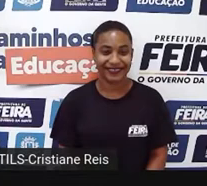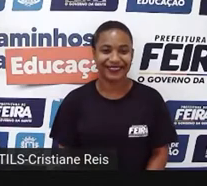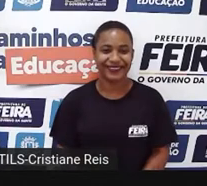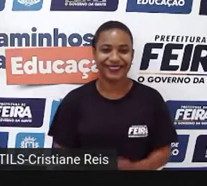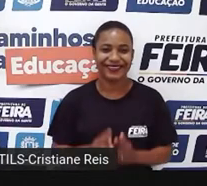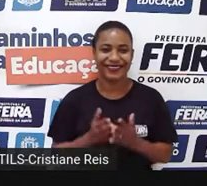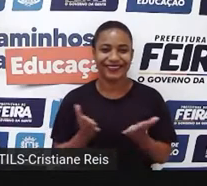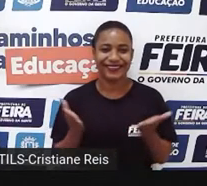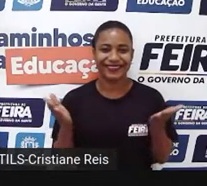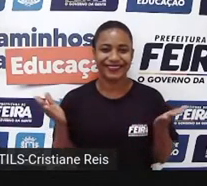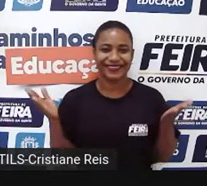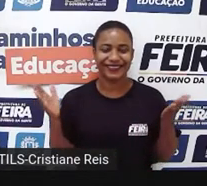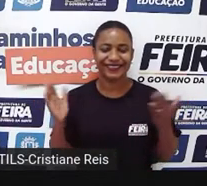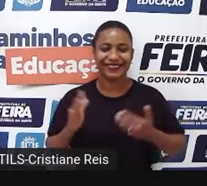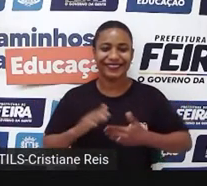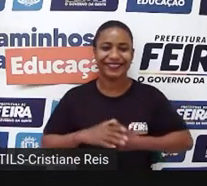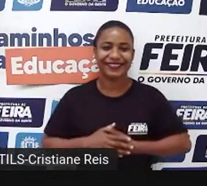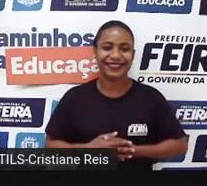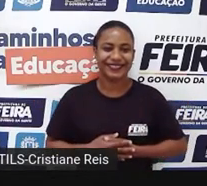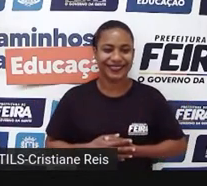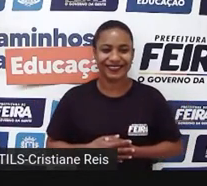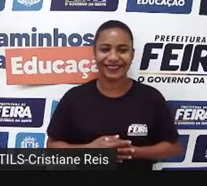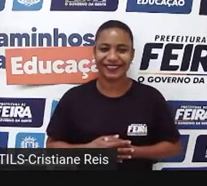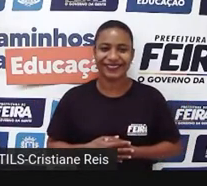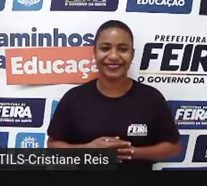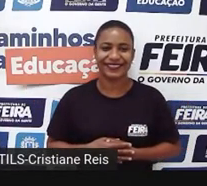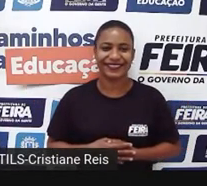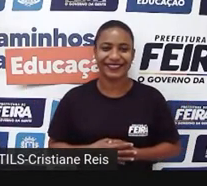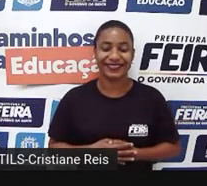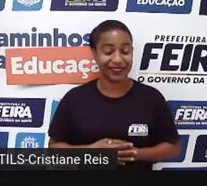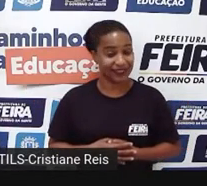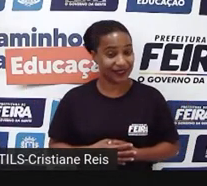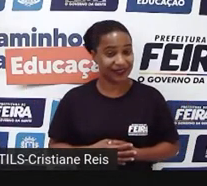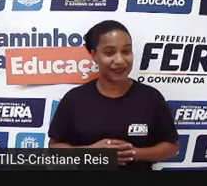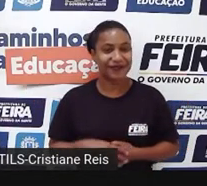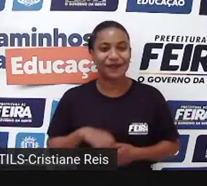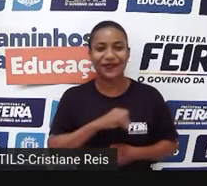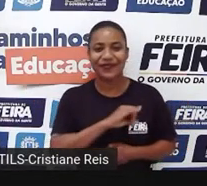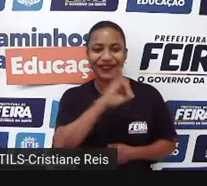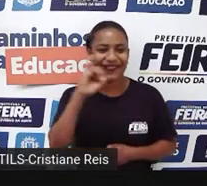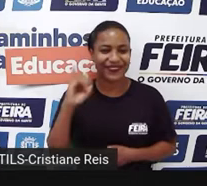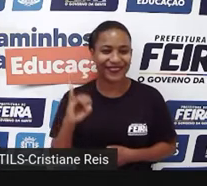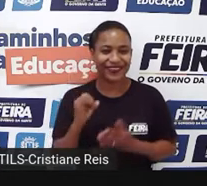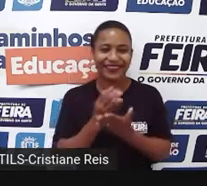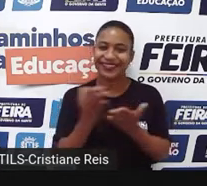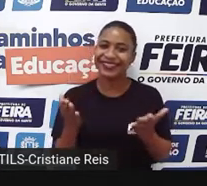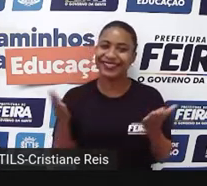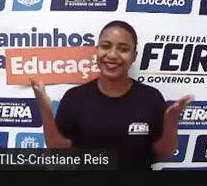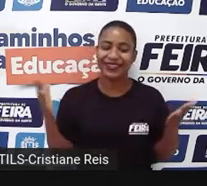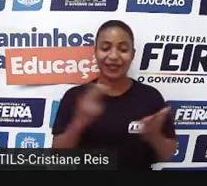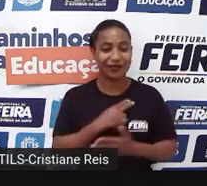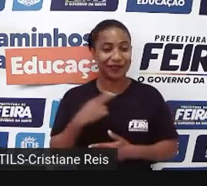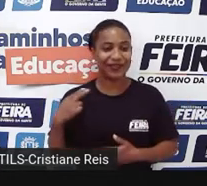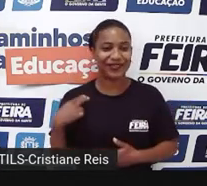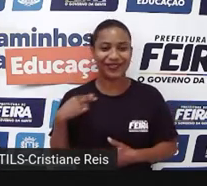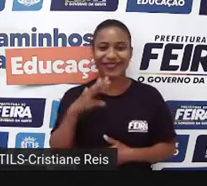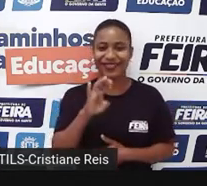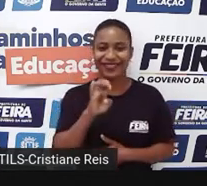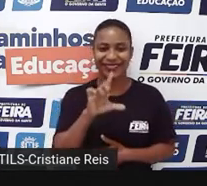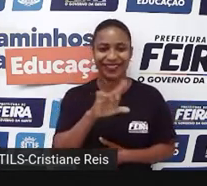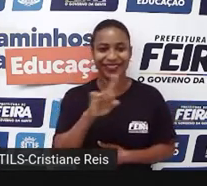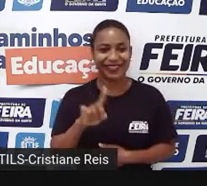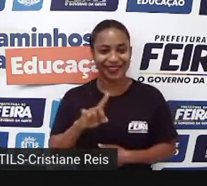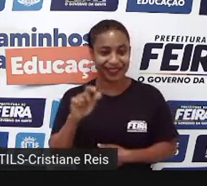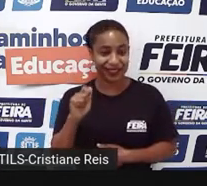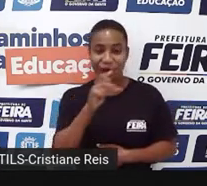Hi everyone, I'm Elsa Silva, I'm an English teacher. Olá pessoal, eu sou Elsa Silva, sua